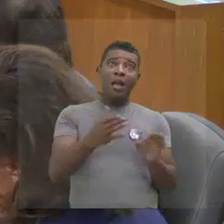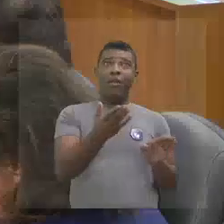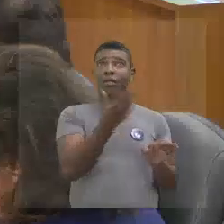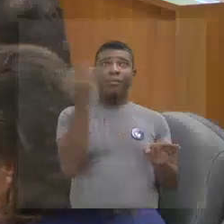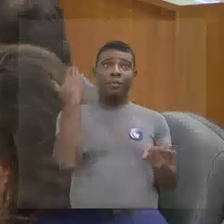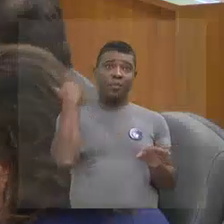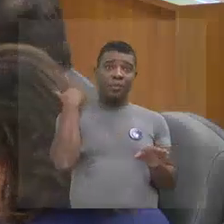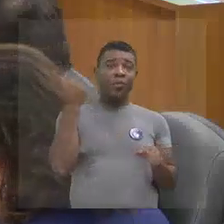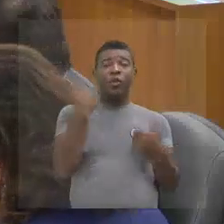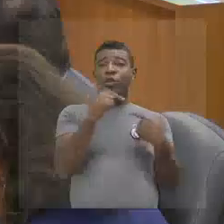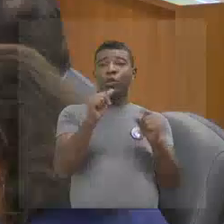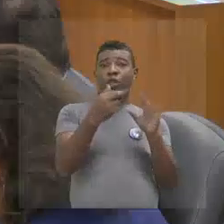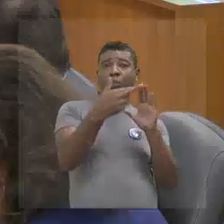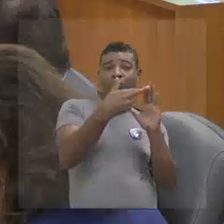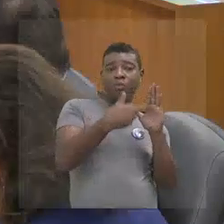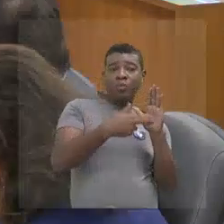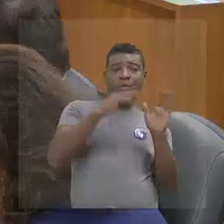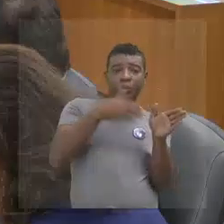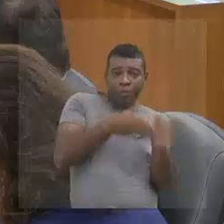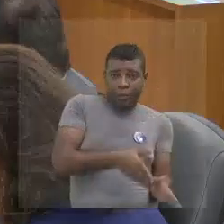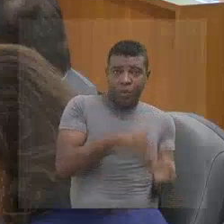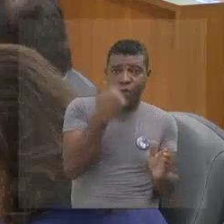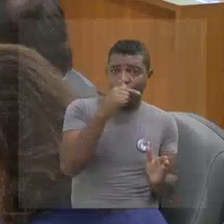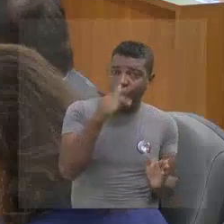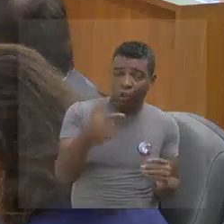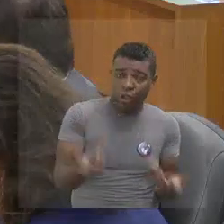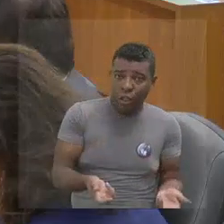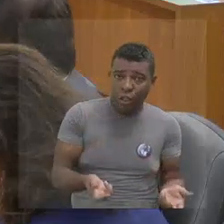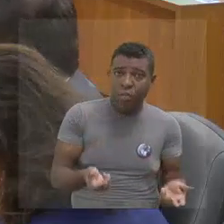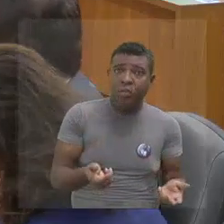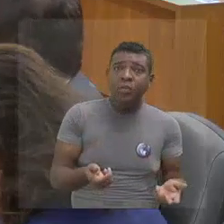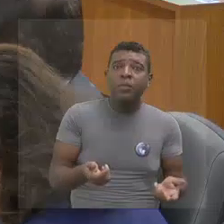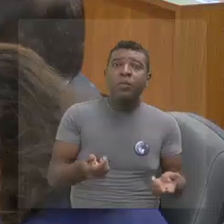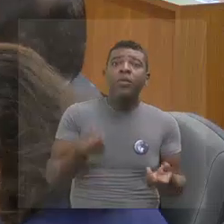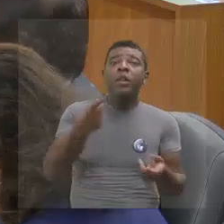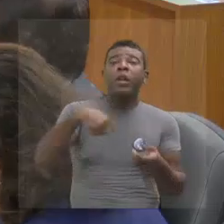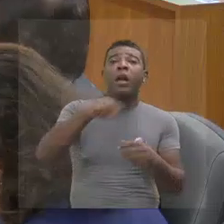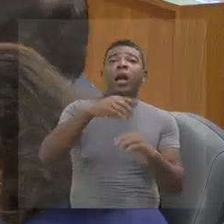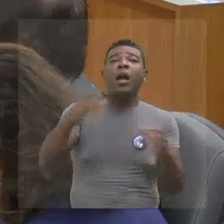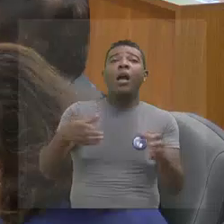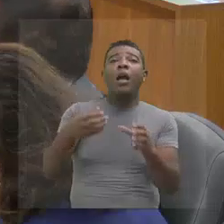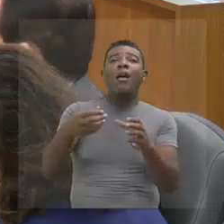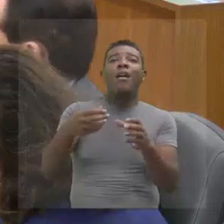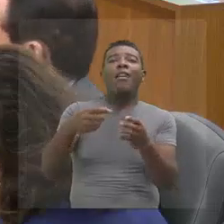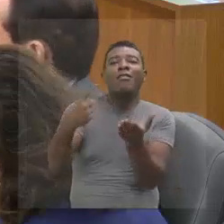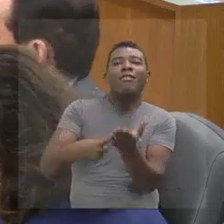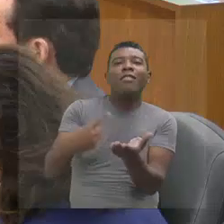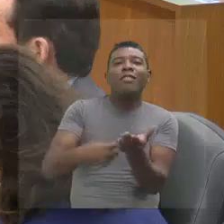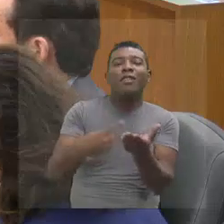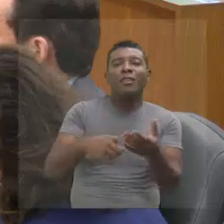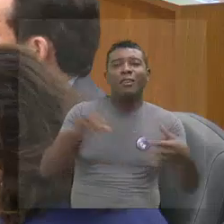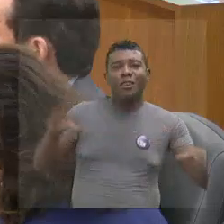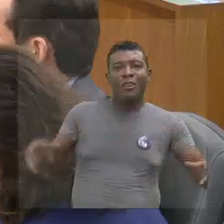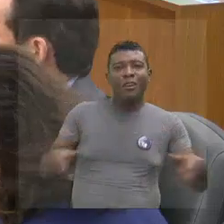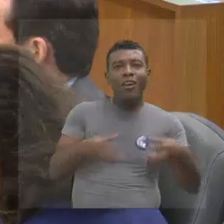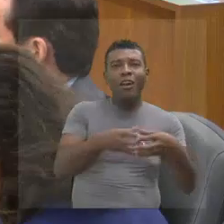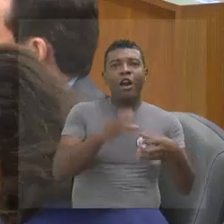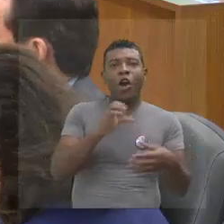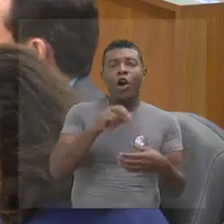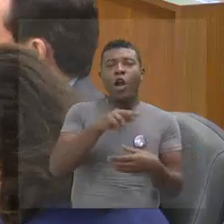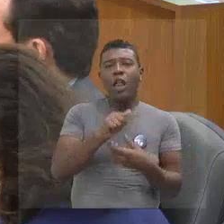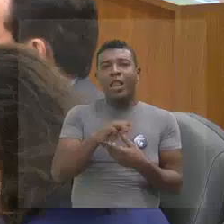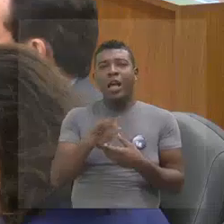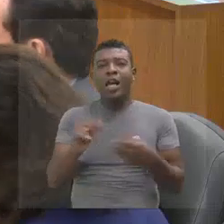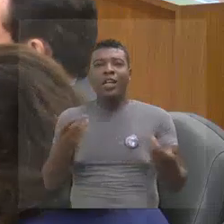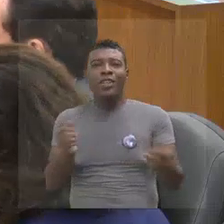tinha regulamentação a resolução conjunta CDs e semad né que acaba o dimensionar que tem passado por uma discussão